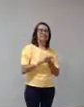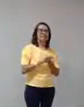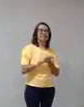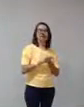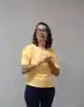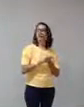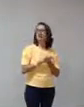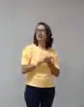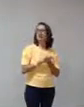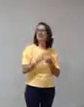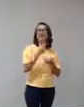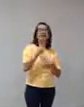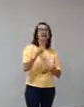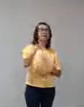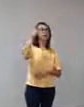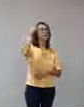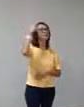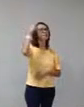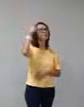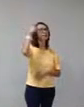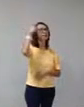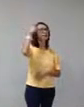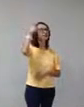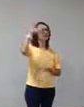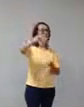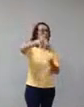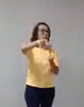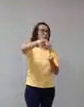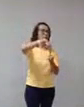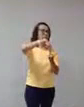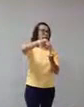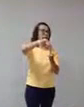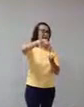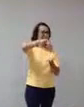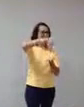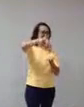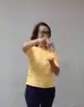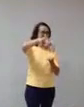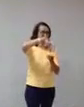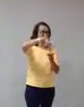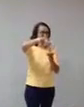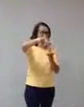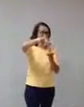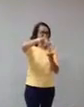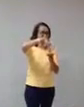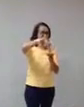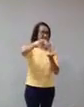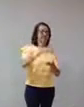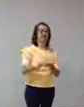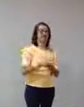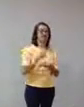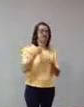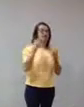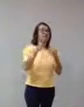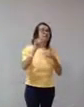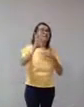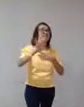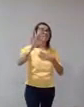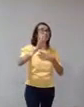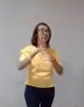E veio na minha memória o balé. Eu disse que vou ter que achar uma imagem que posso usar nas minhas palestras.